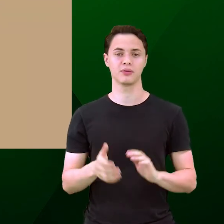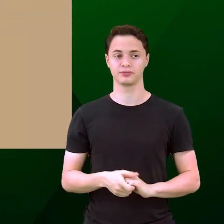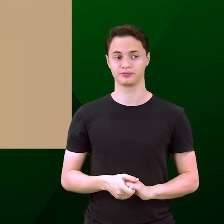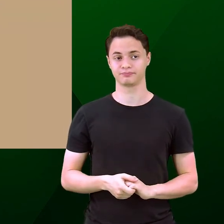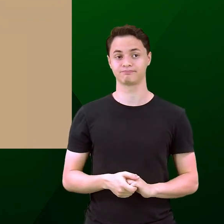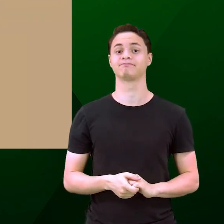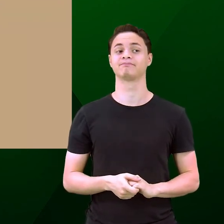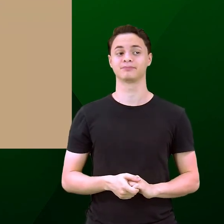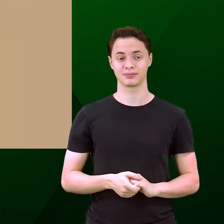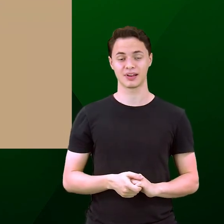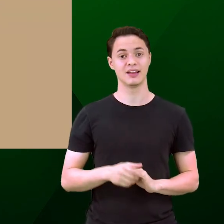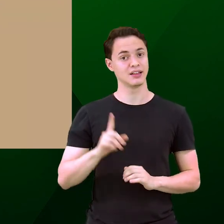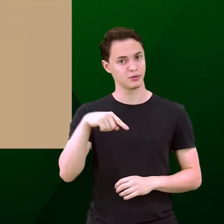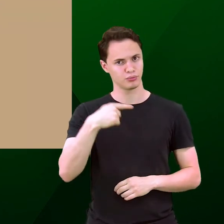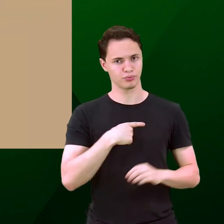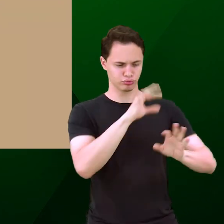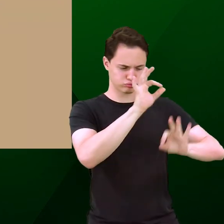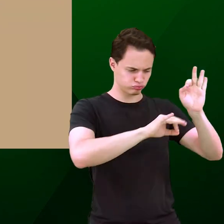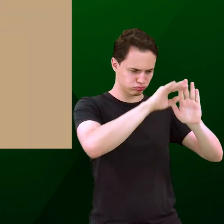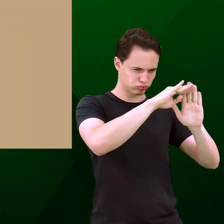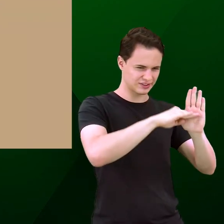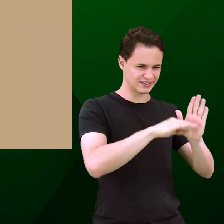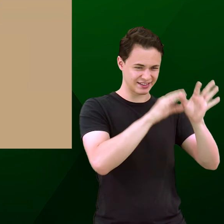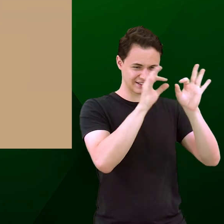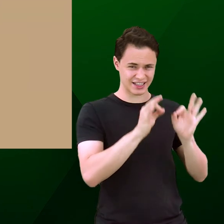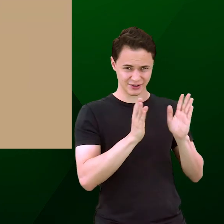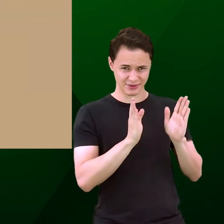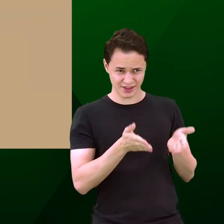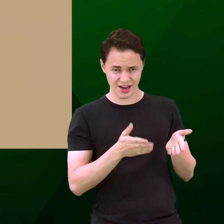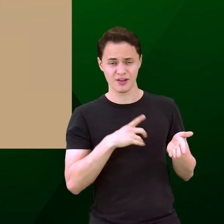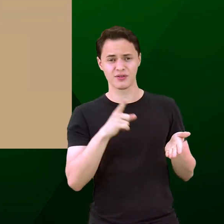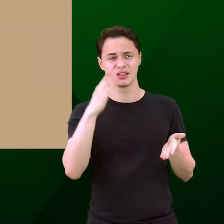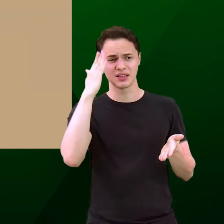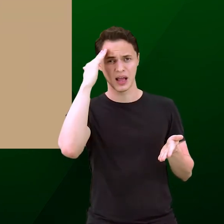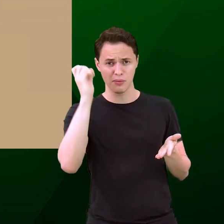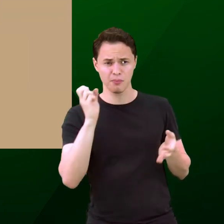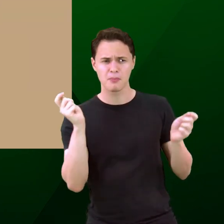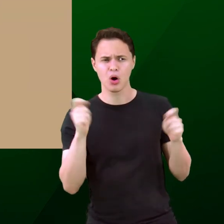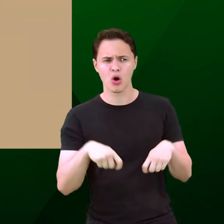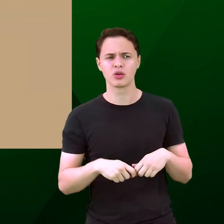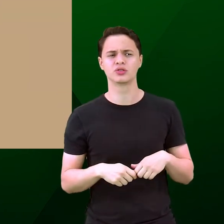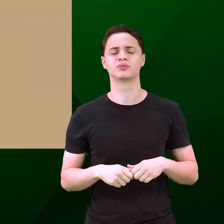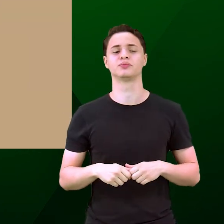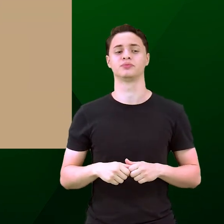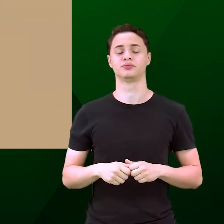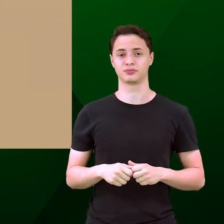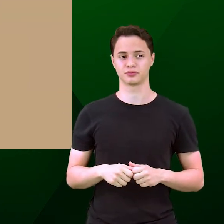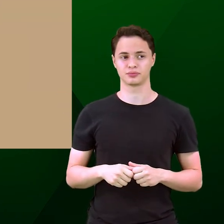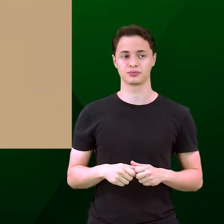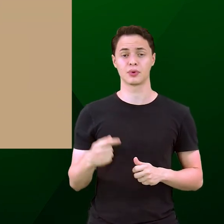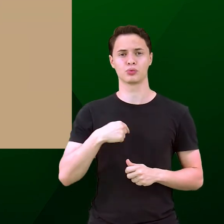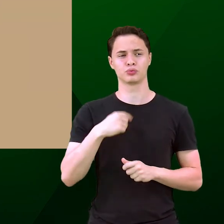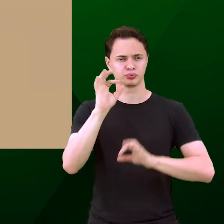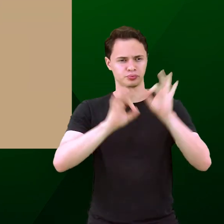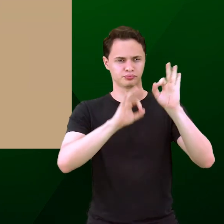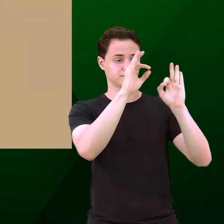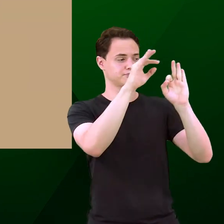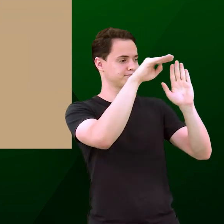para aquecer, 10 minutos a 60% aqui, ó, 124. Depois vai fazer 20 minutos um pouquinho mais forte,